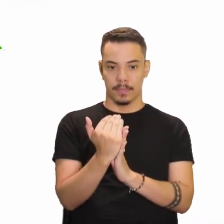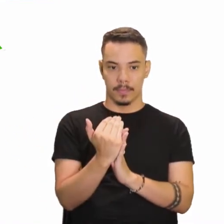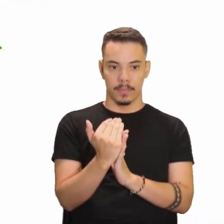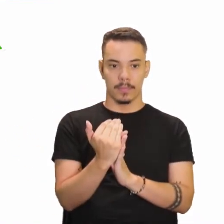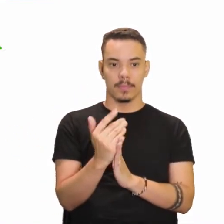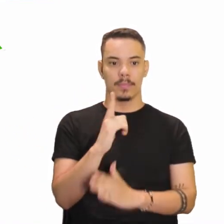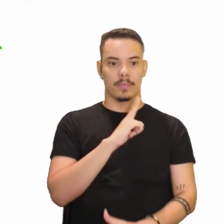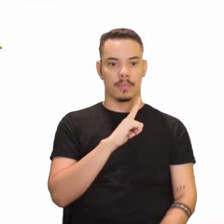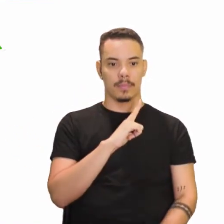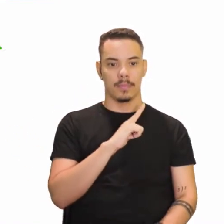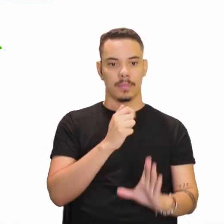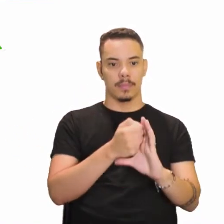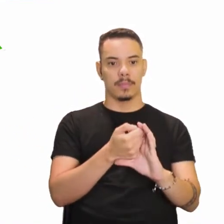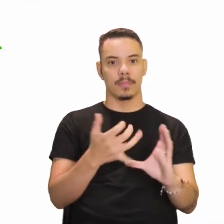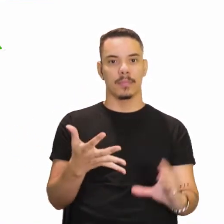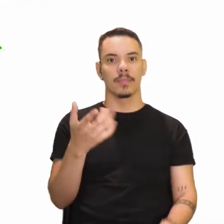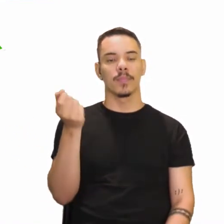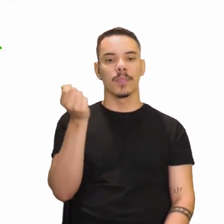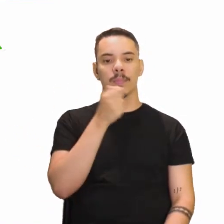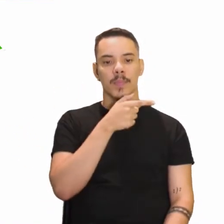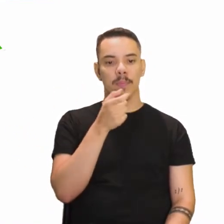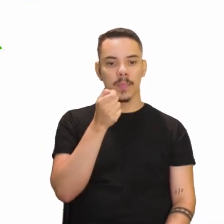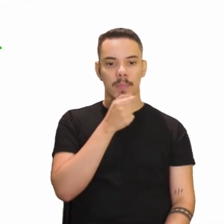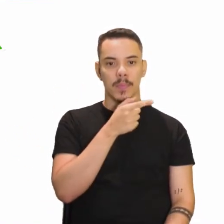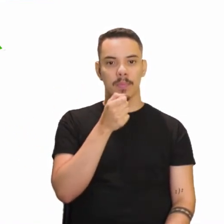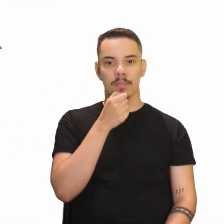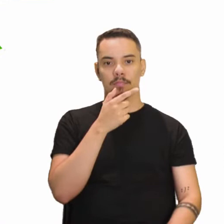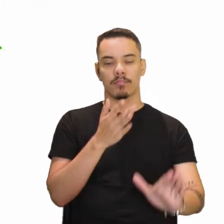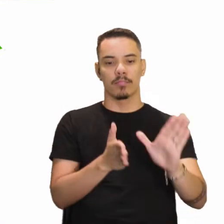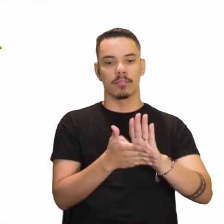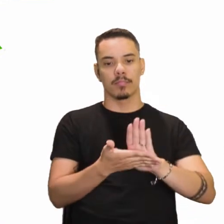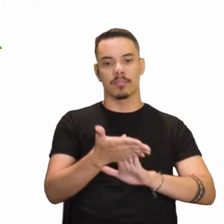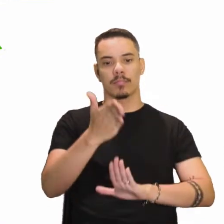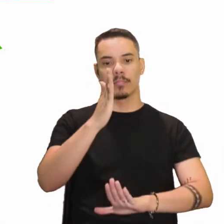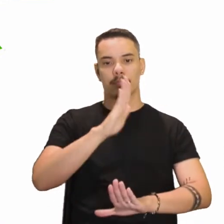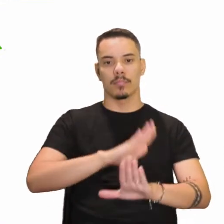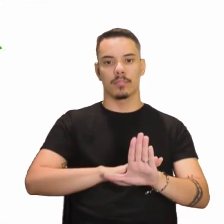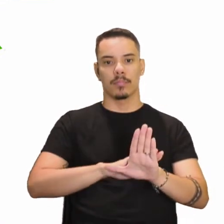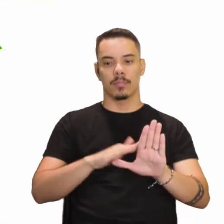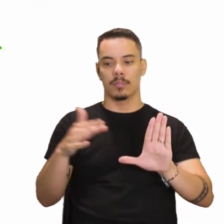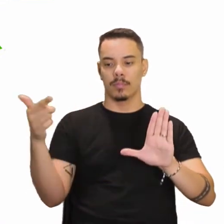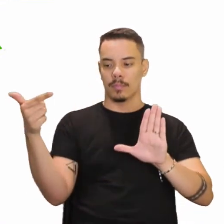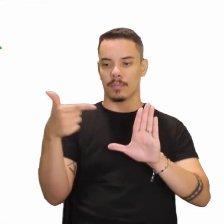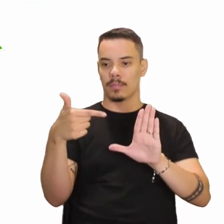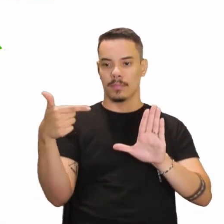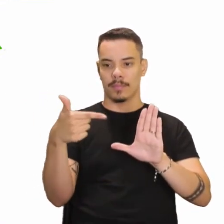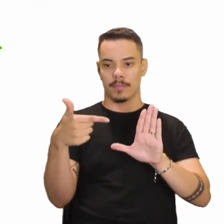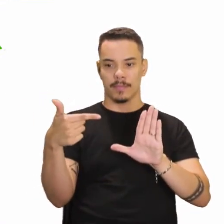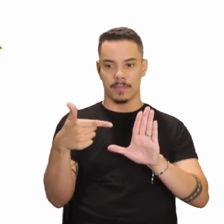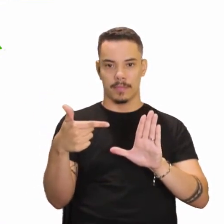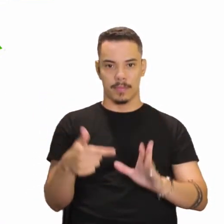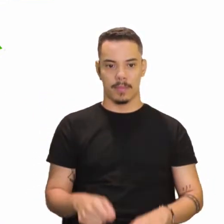possui caráter cômico satírico e irônico